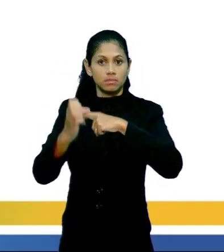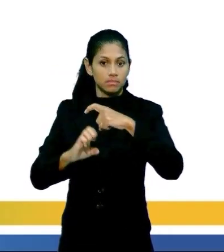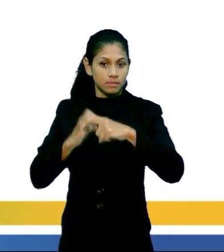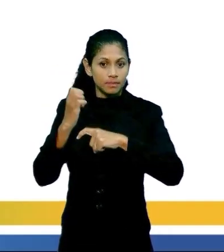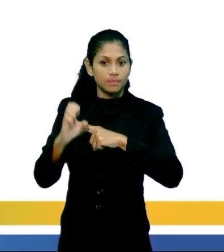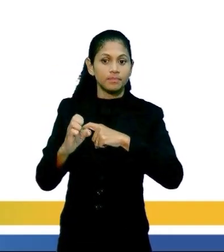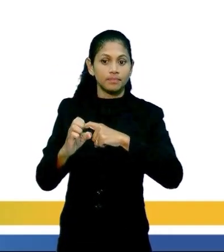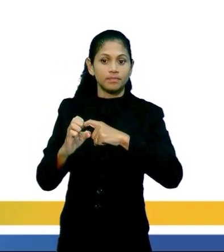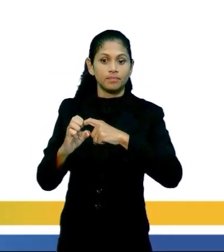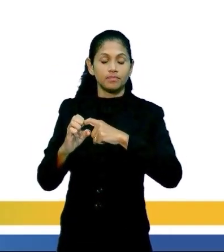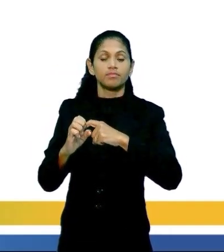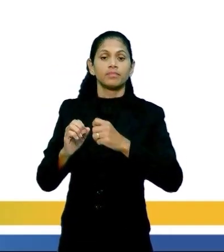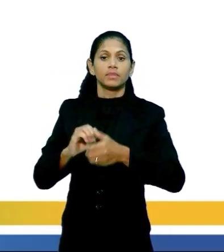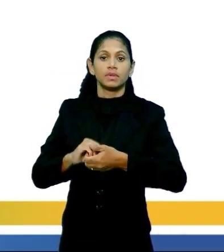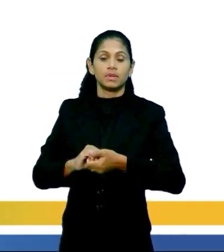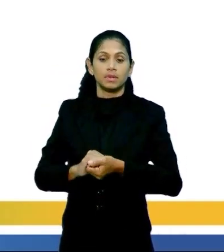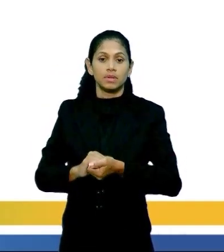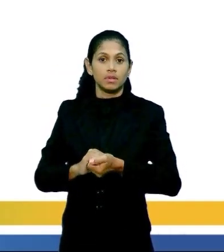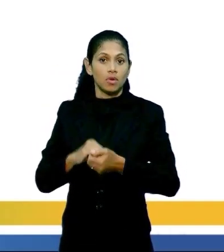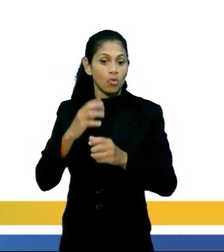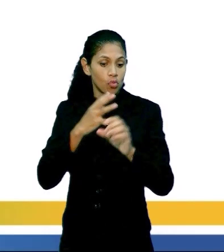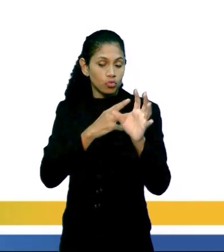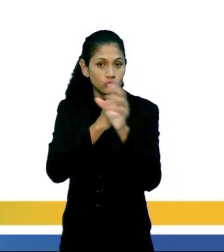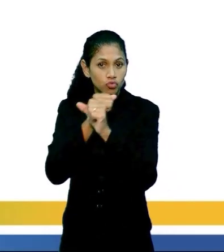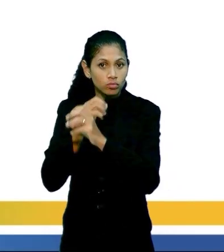elétron, ficou 10, tá?